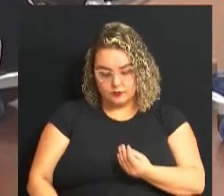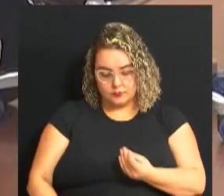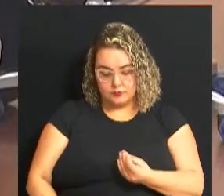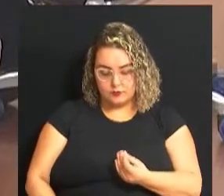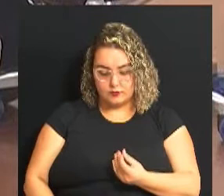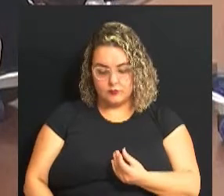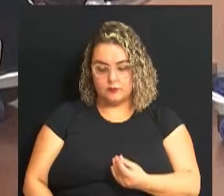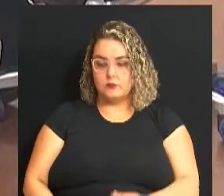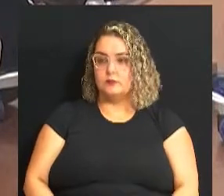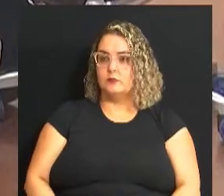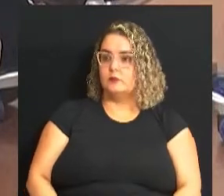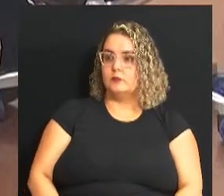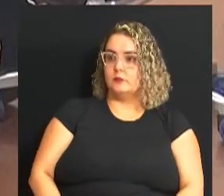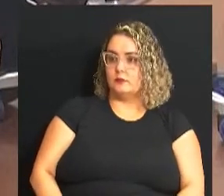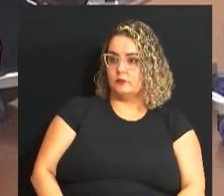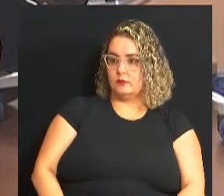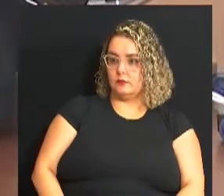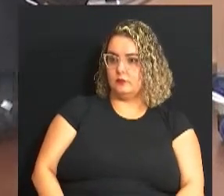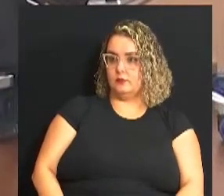Pois não, secretário.